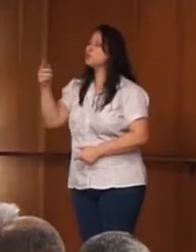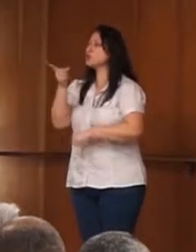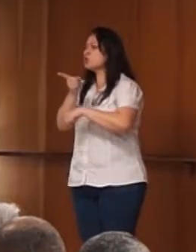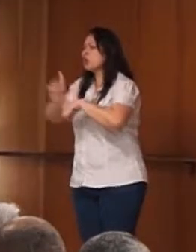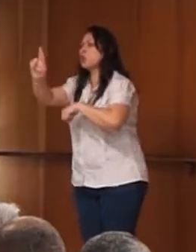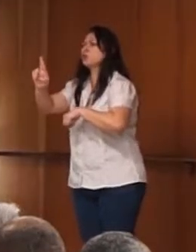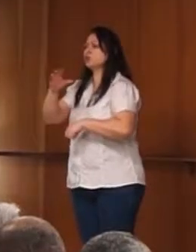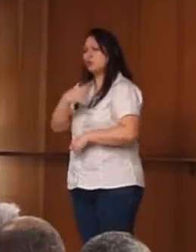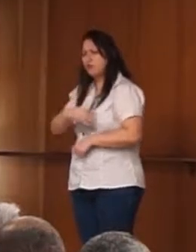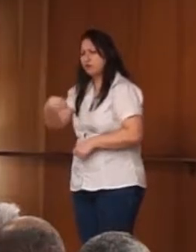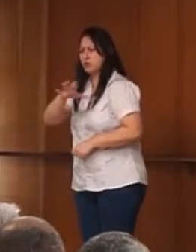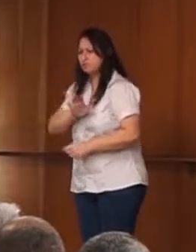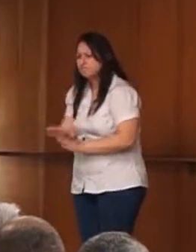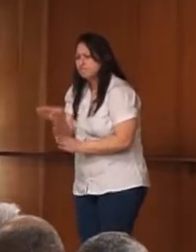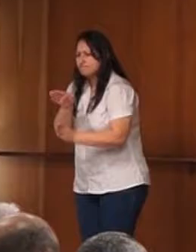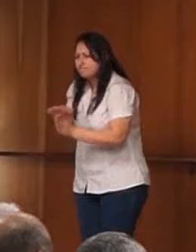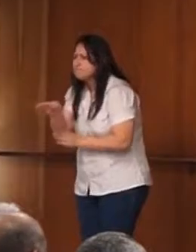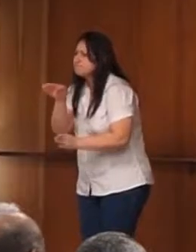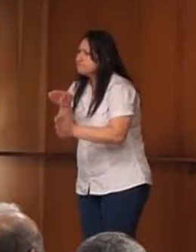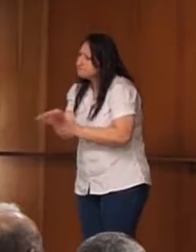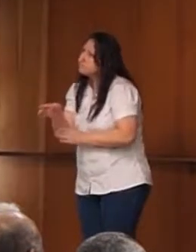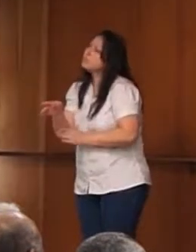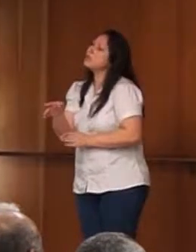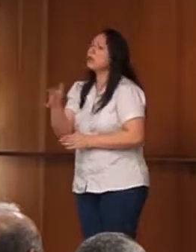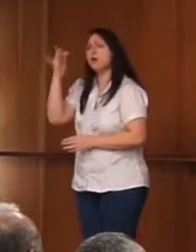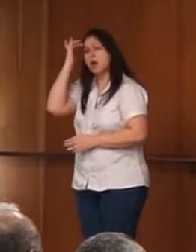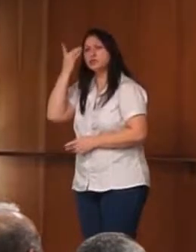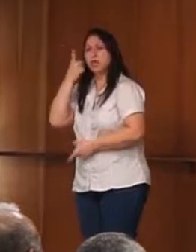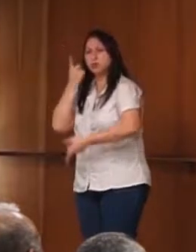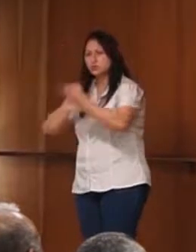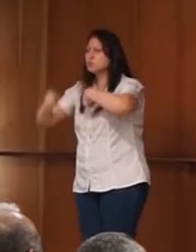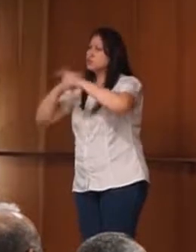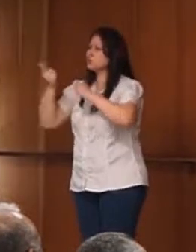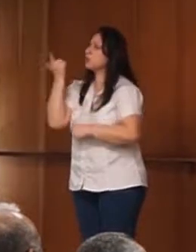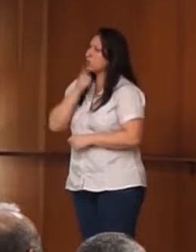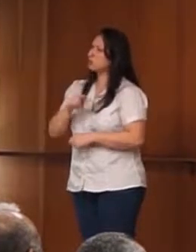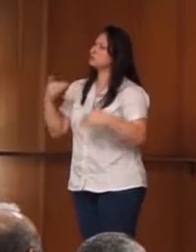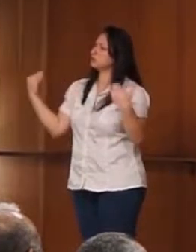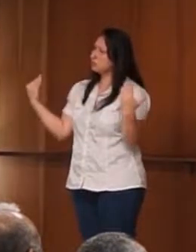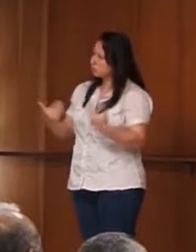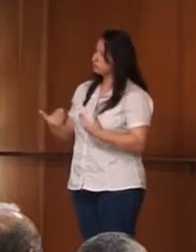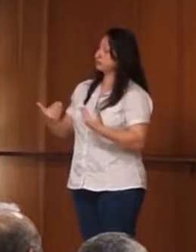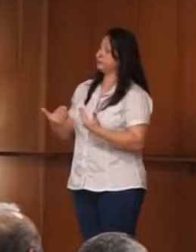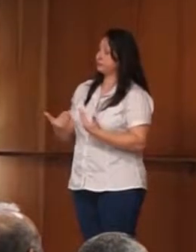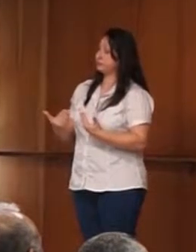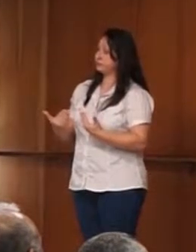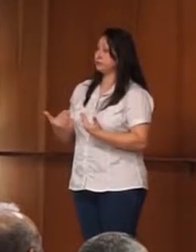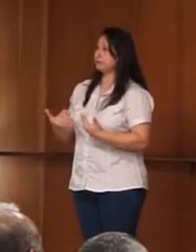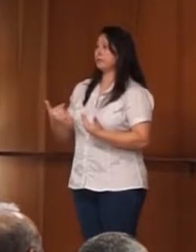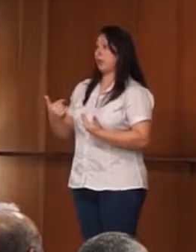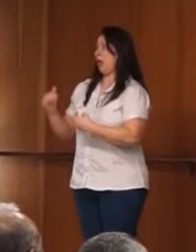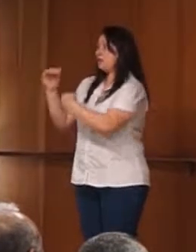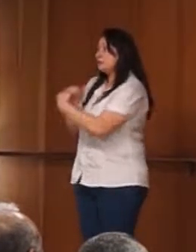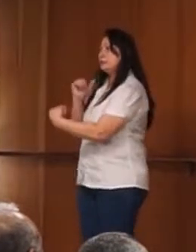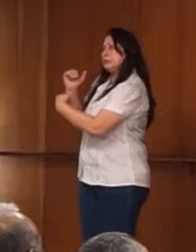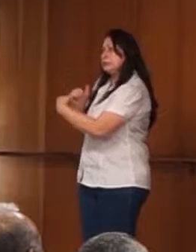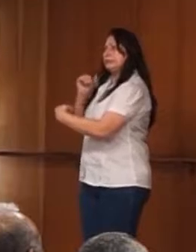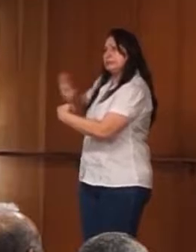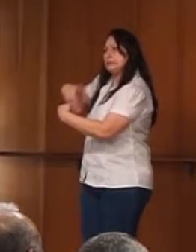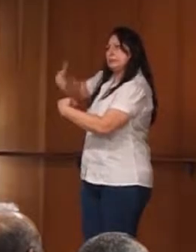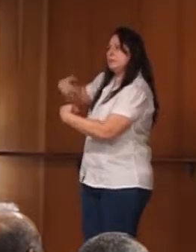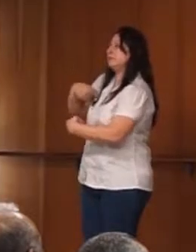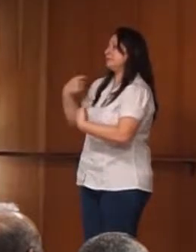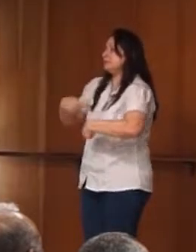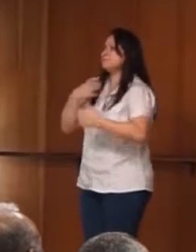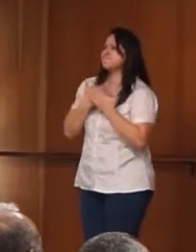Né? E eu acho que ela teve sucesso nesse aspecto. E, portanto, era muito disciplinadora e nós tínhamos que